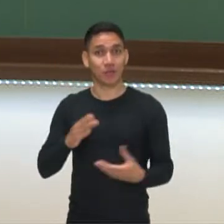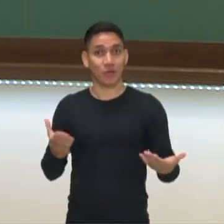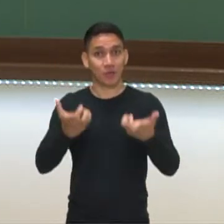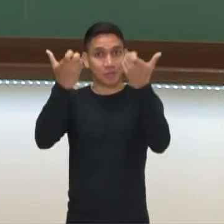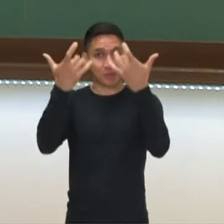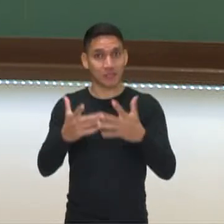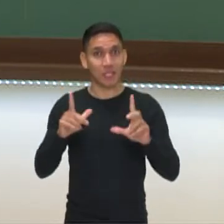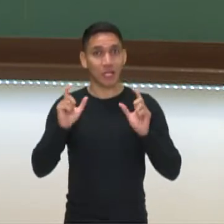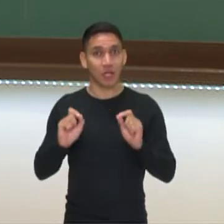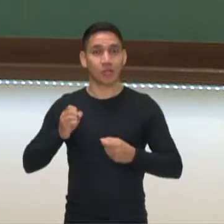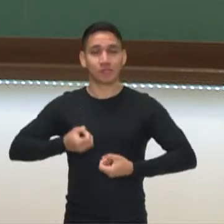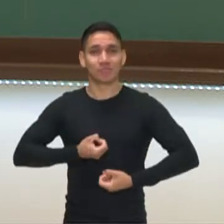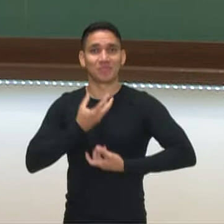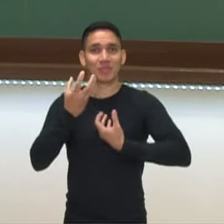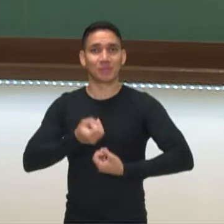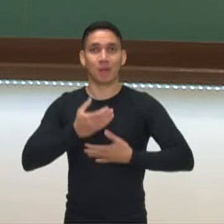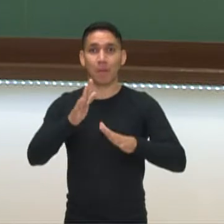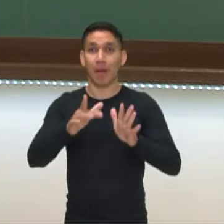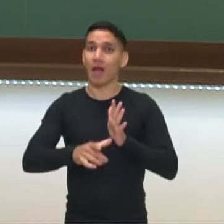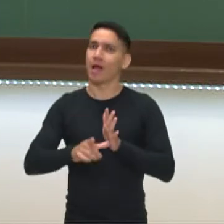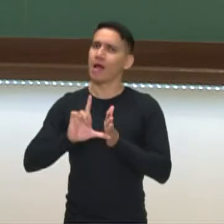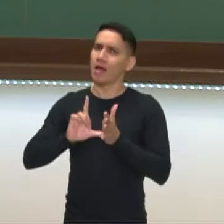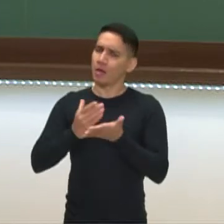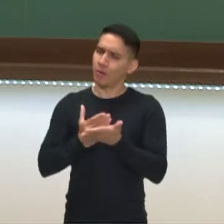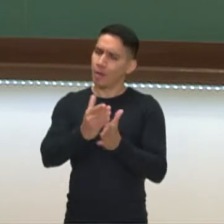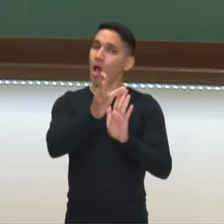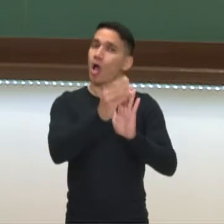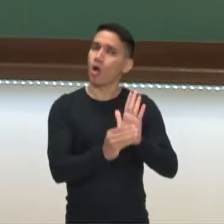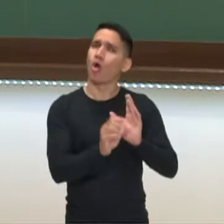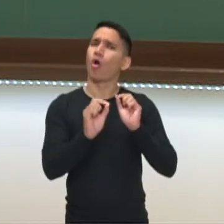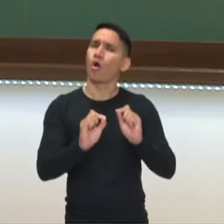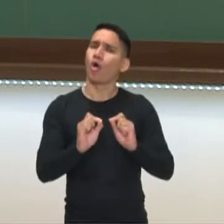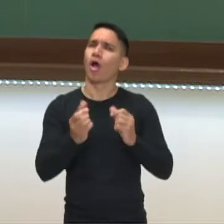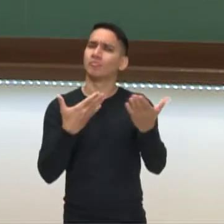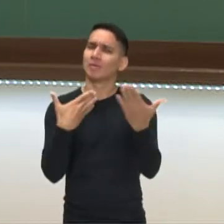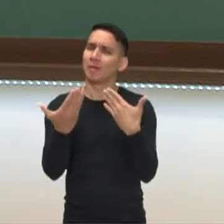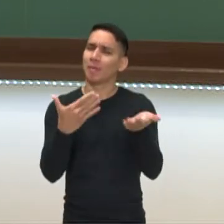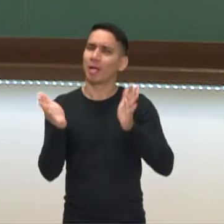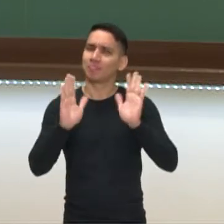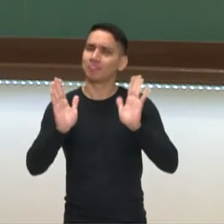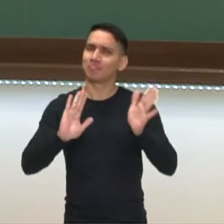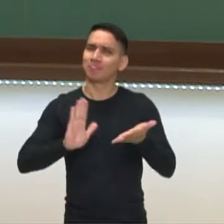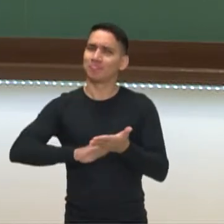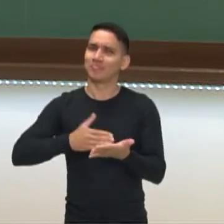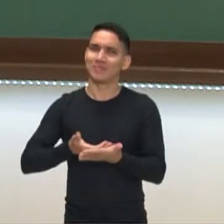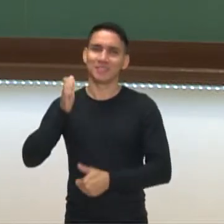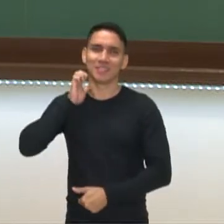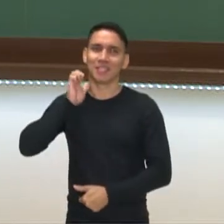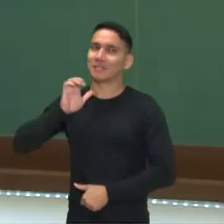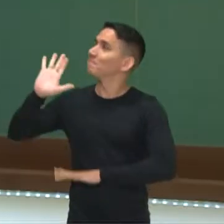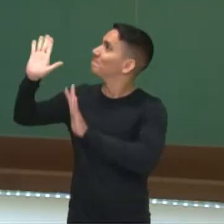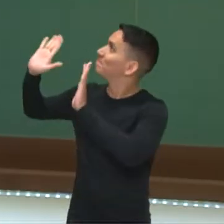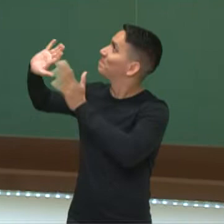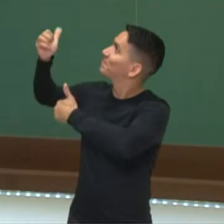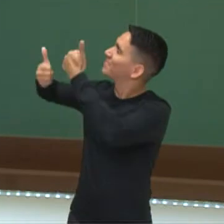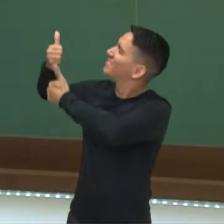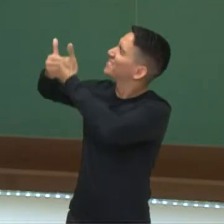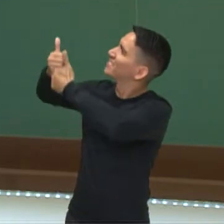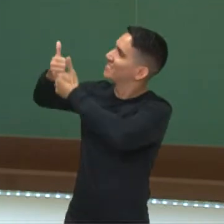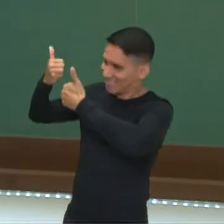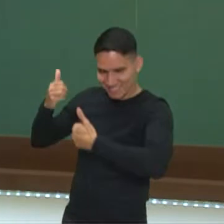sobre o poema. Mas antes de irmos aos conteúdos, vamos cumprimentar o nosso intérprete Ézio. Tudo bem,